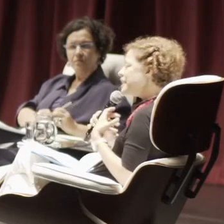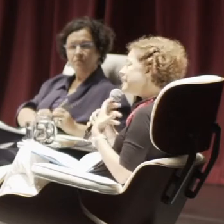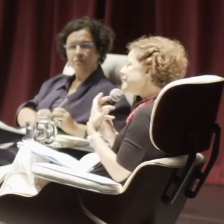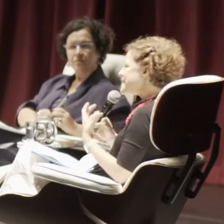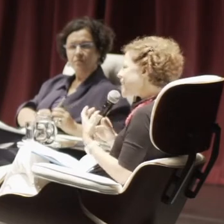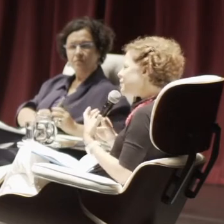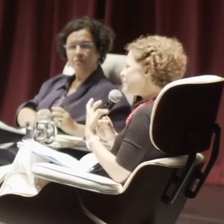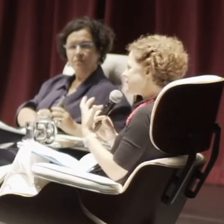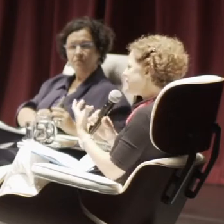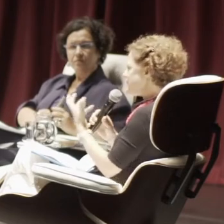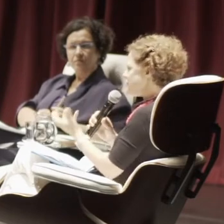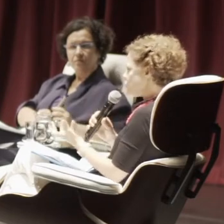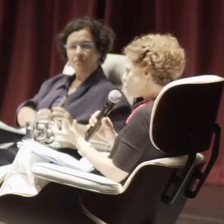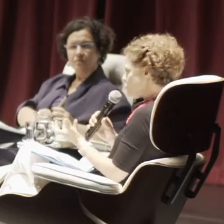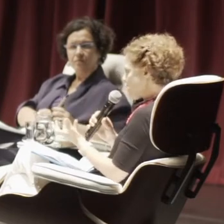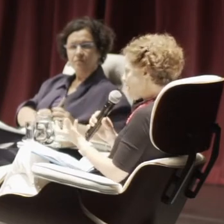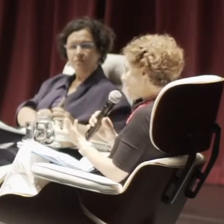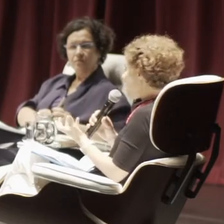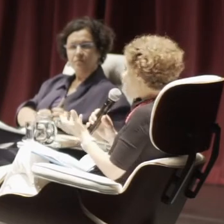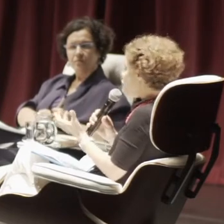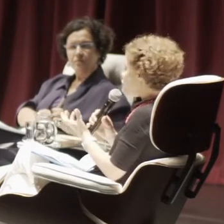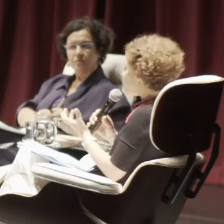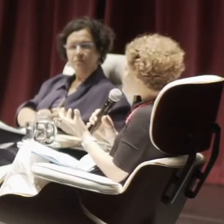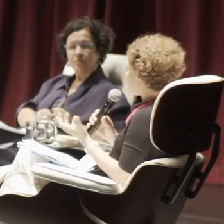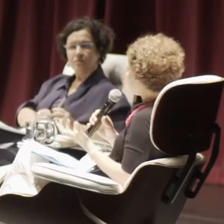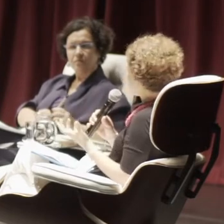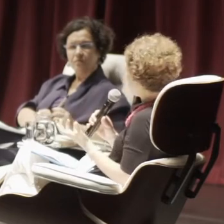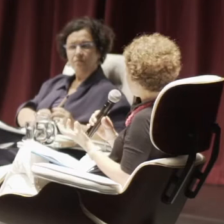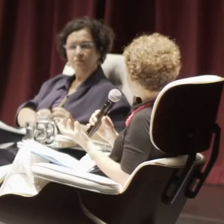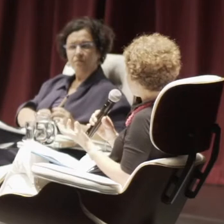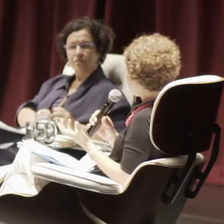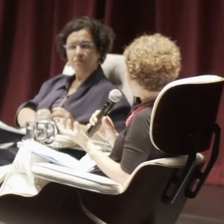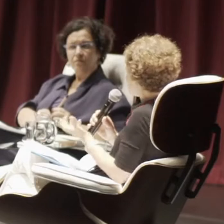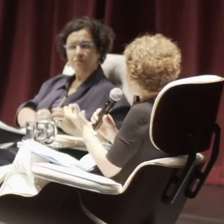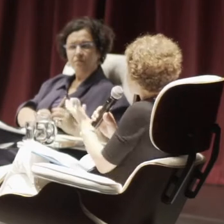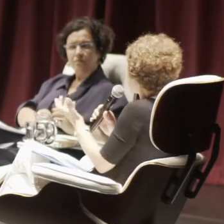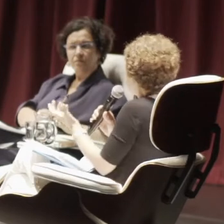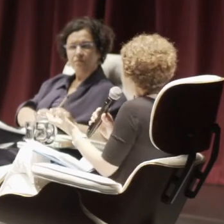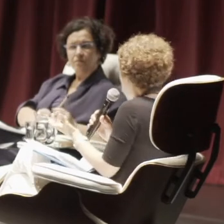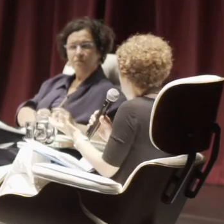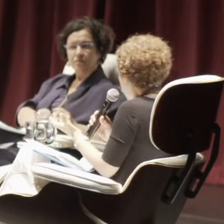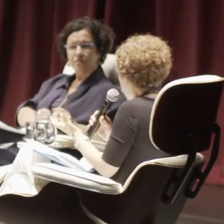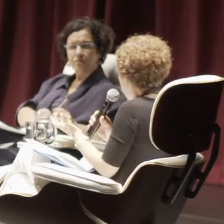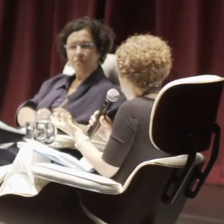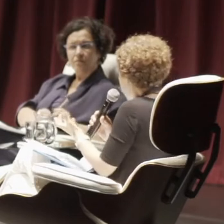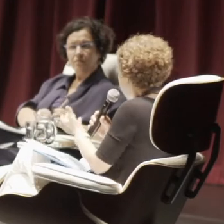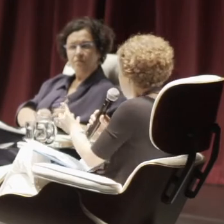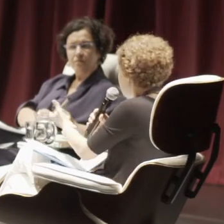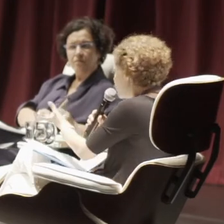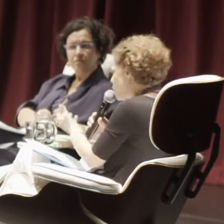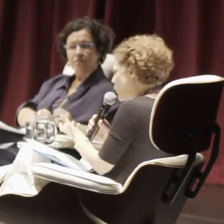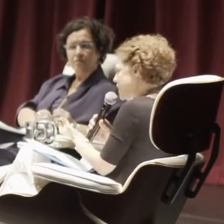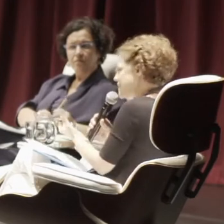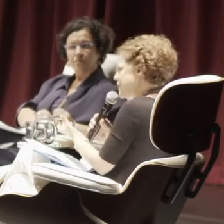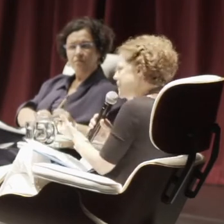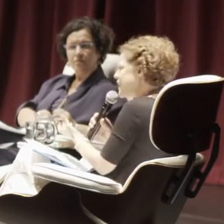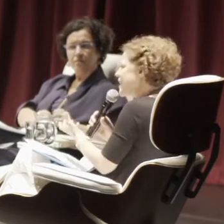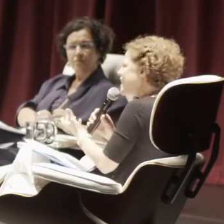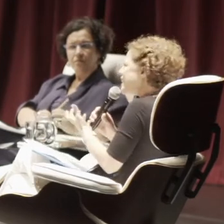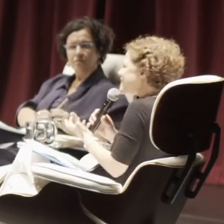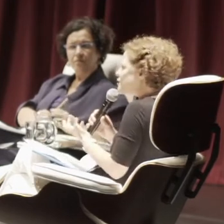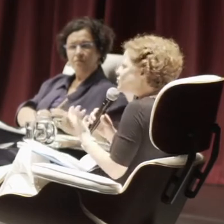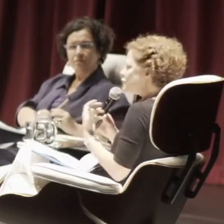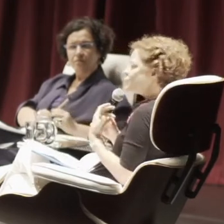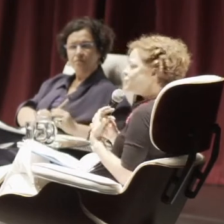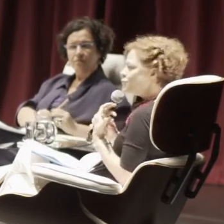podemos oferecer para os adultos está muito distorcida. E não porque os pais são maus ou maus educadores que